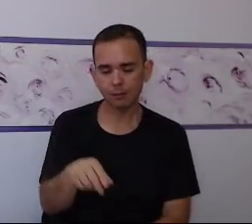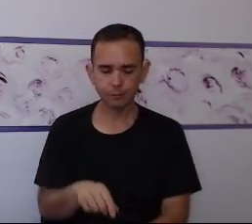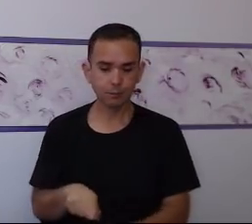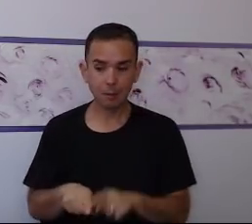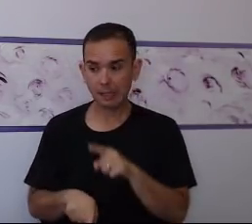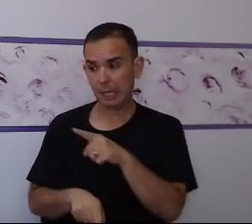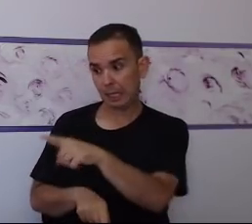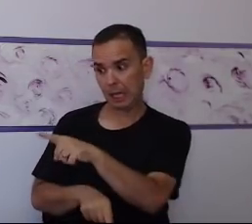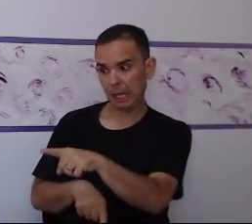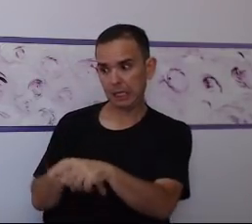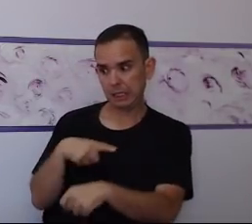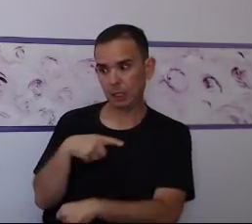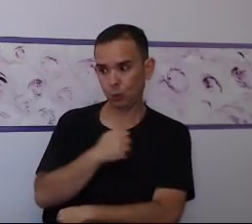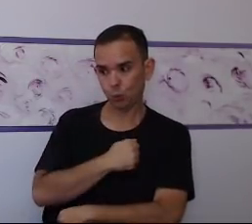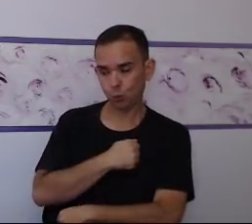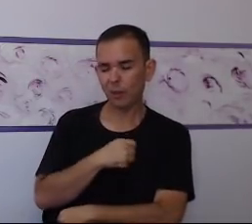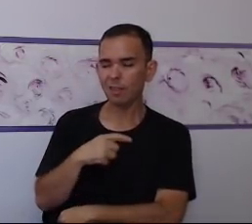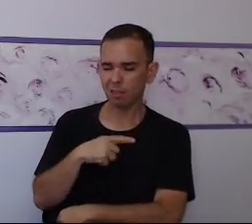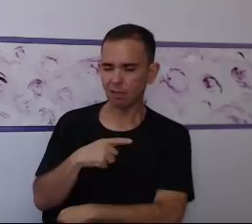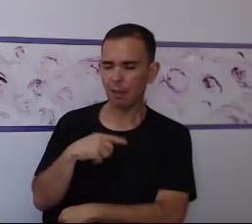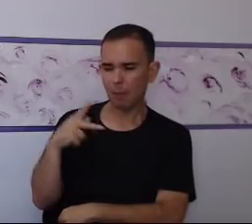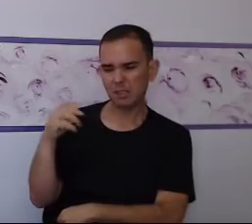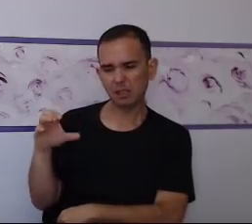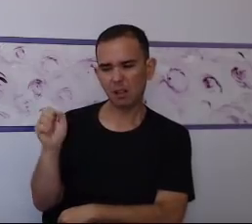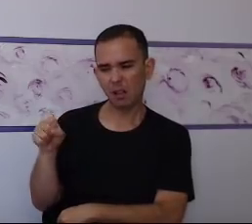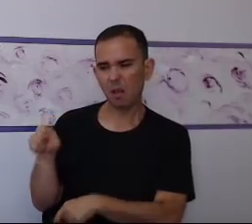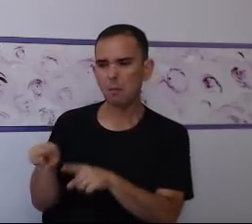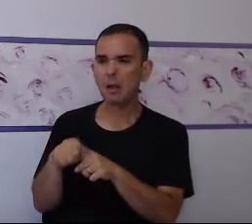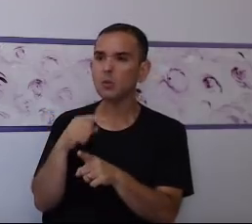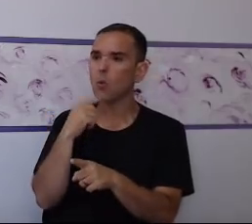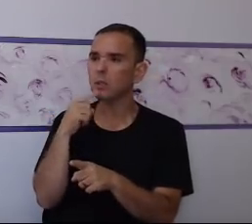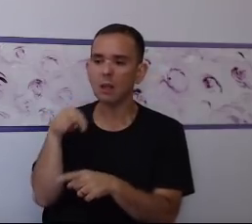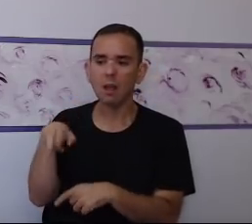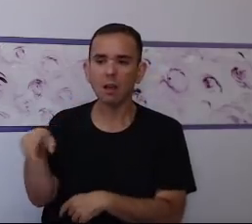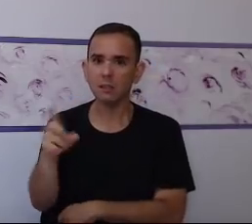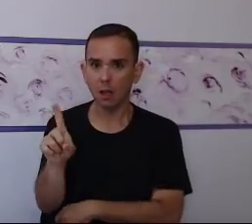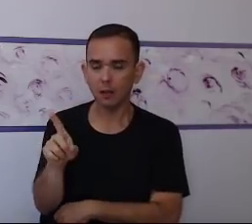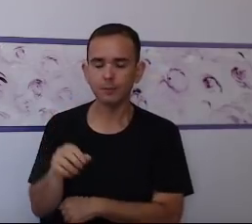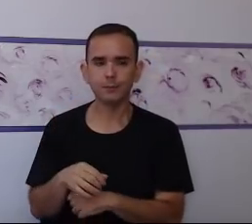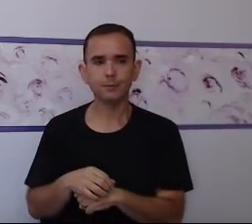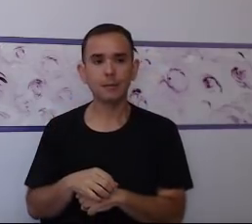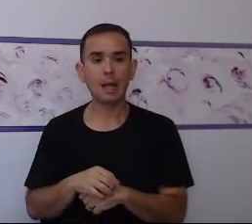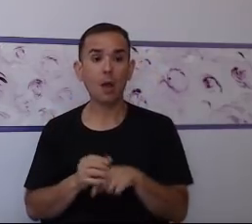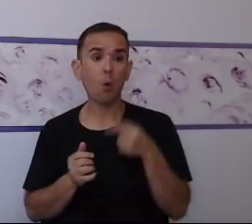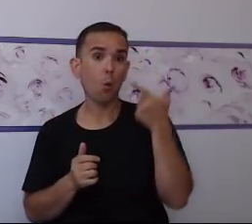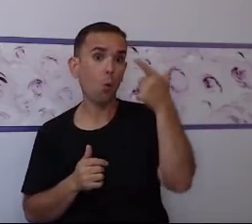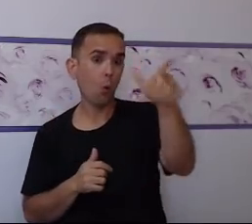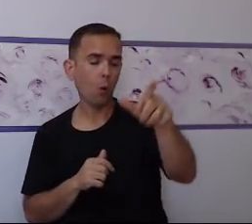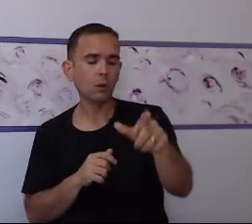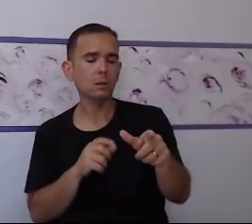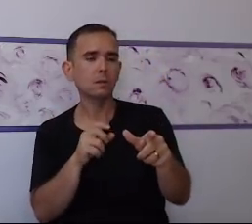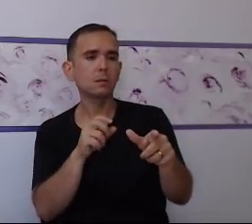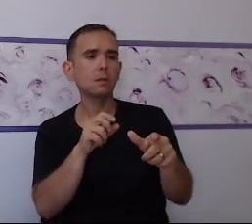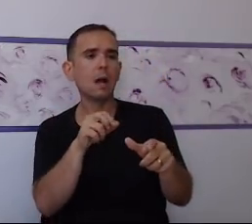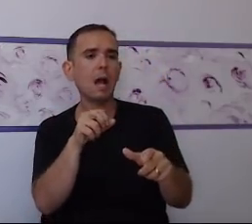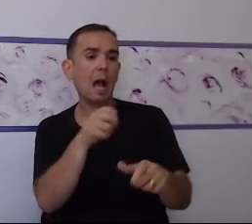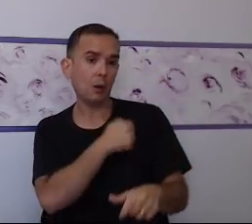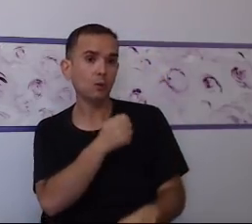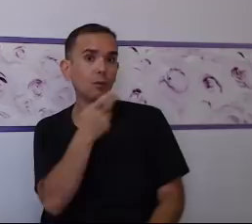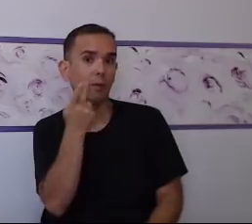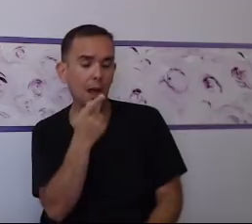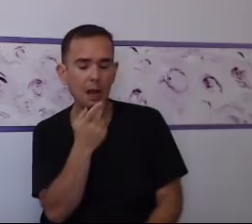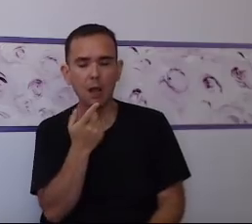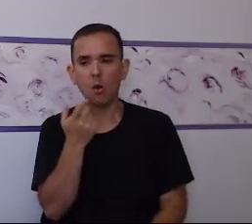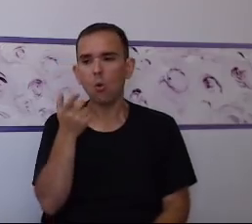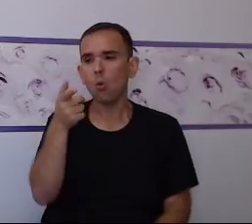mas aquele meu aluno tal, ele também tem paralisia cerebral, mas ele não consegue andar. Ah, aquele meu aluno fala. Agora, o